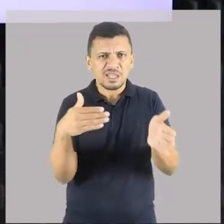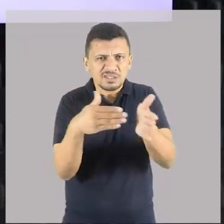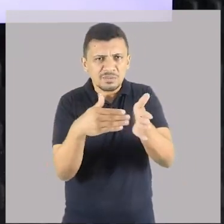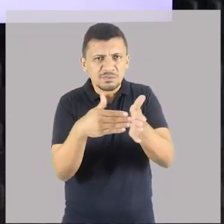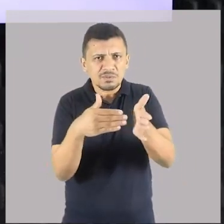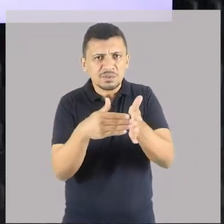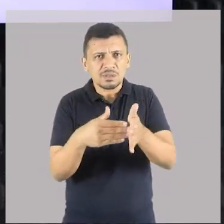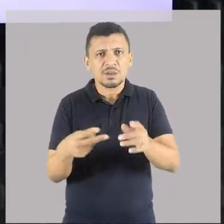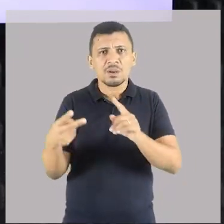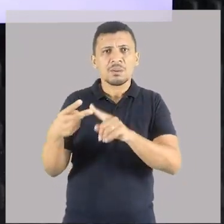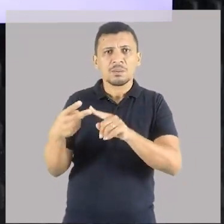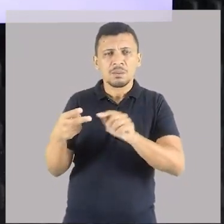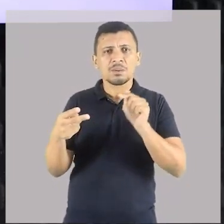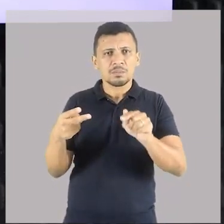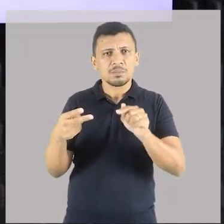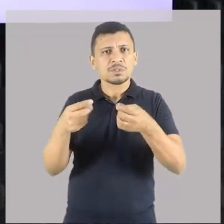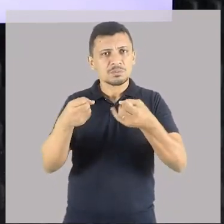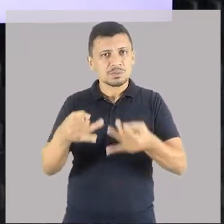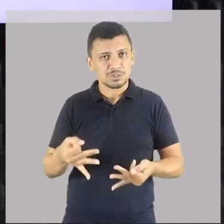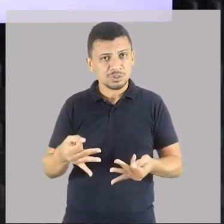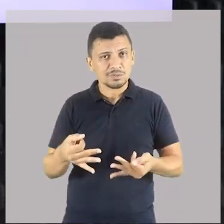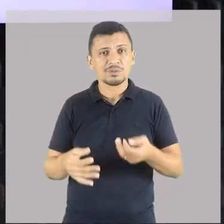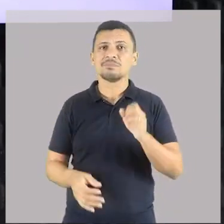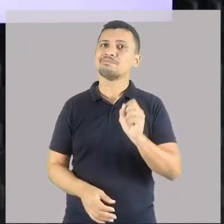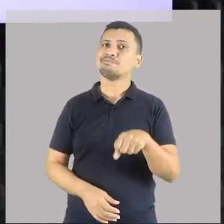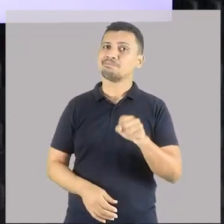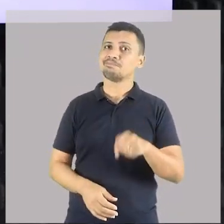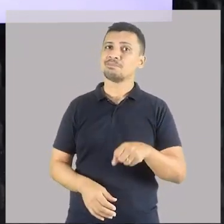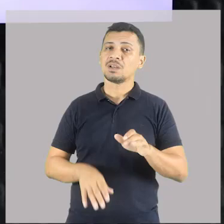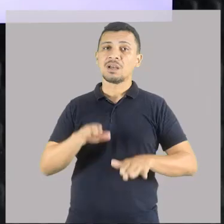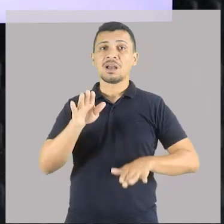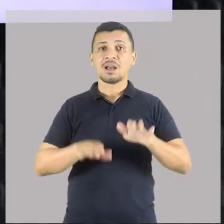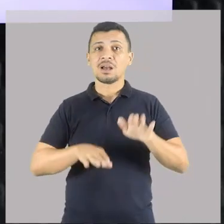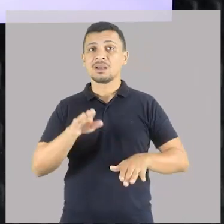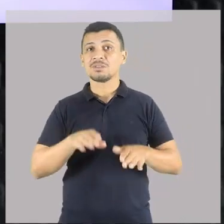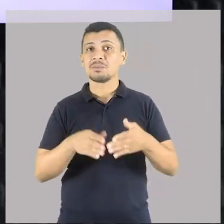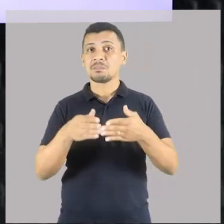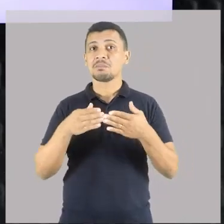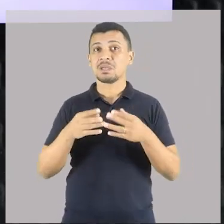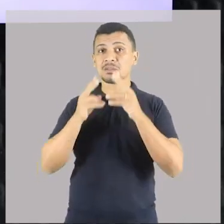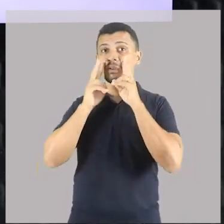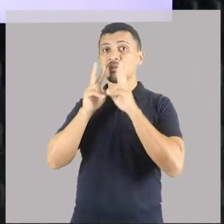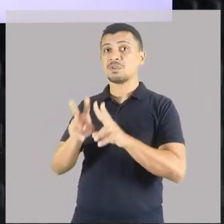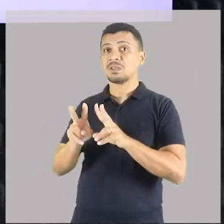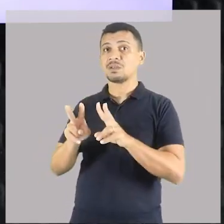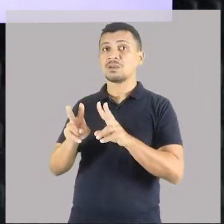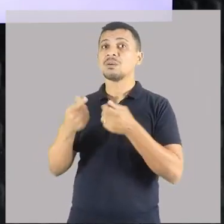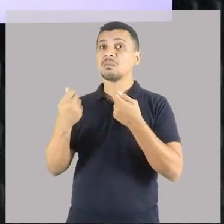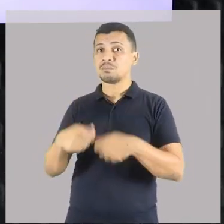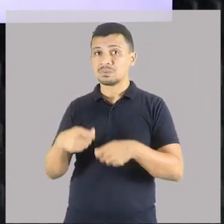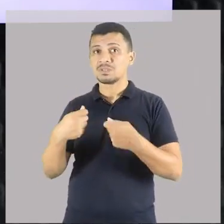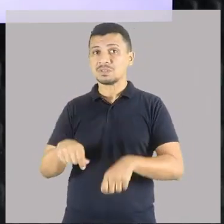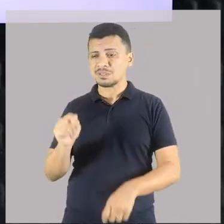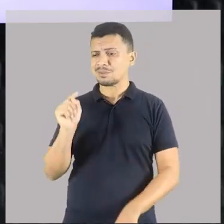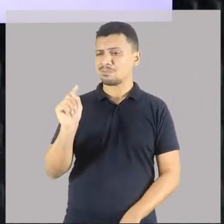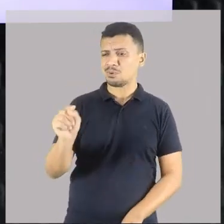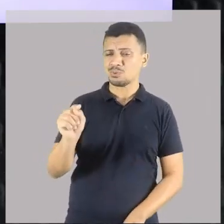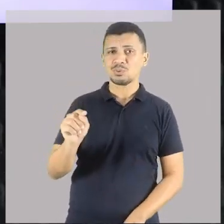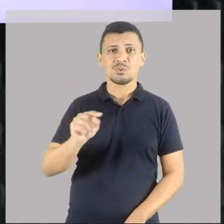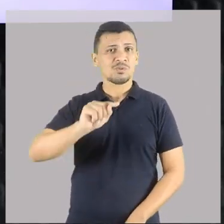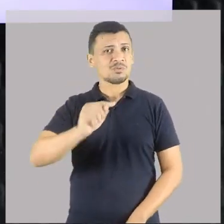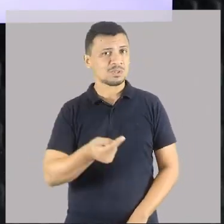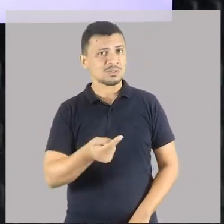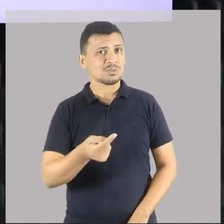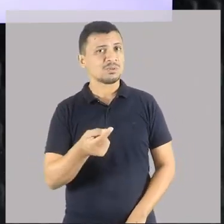vier pontuada, ela é explicativa. É isso. Mas, às vezes, eles pedem para você olhar a necessidade ou não da pontuação. Aí, eles relacionam